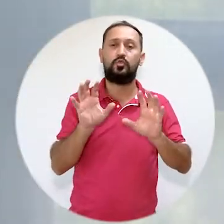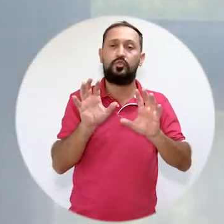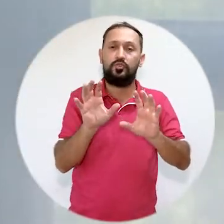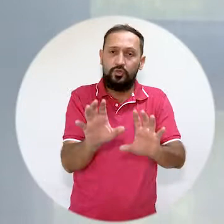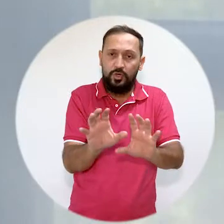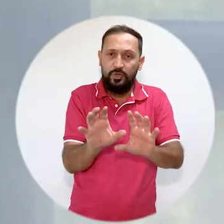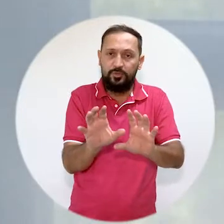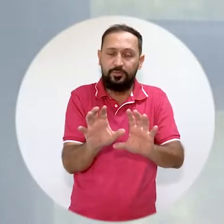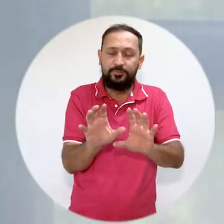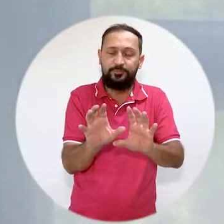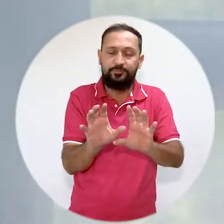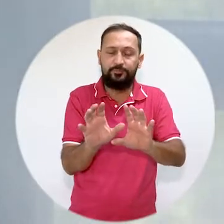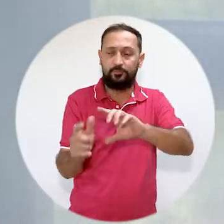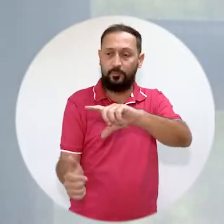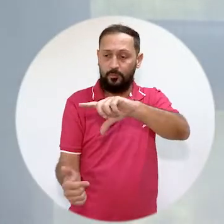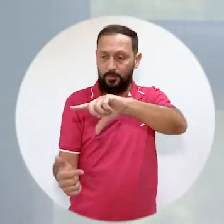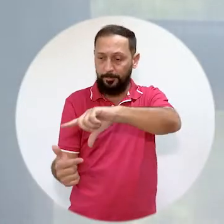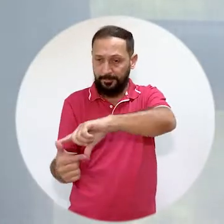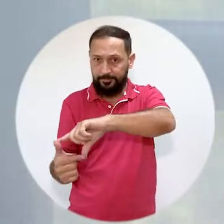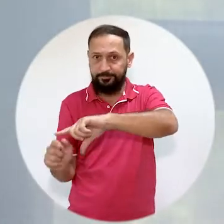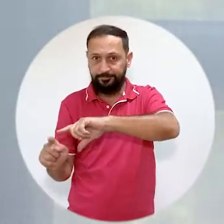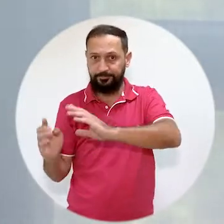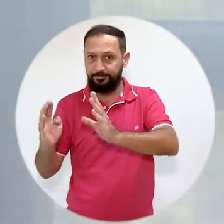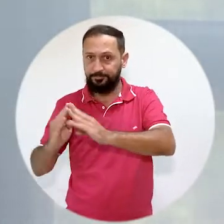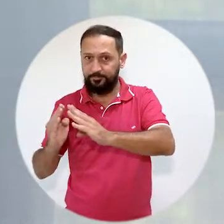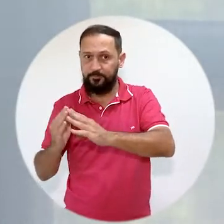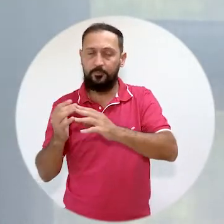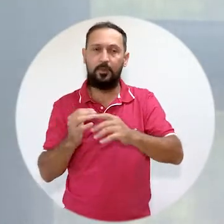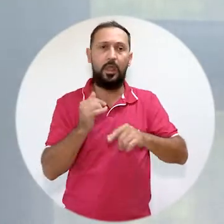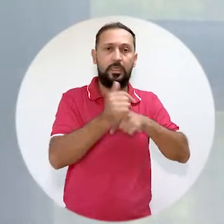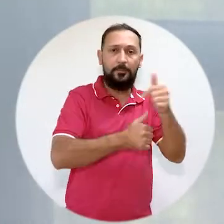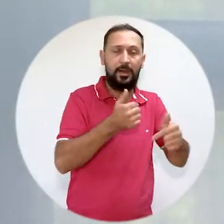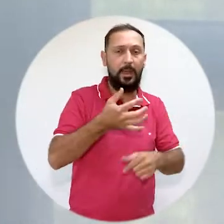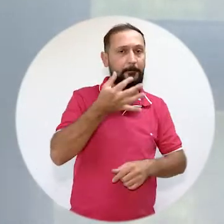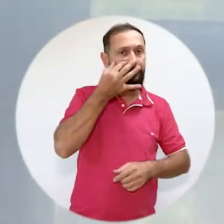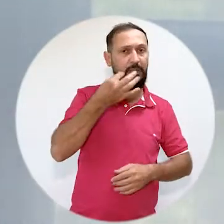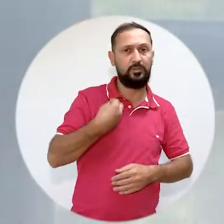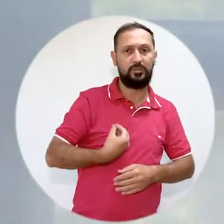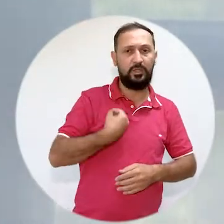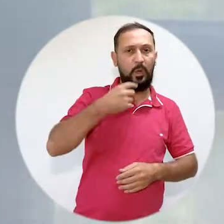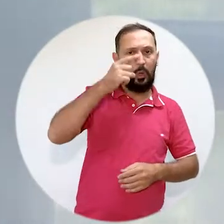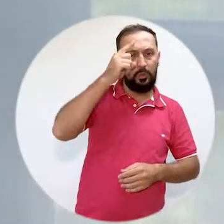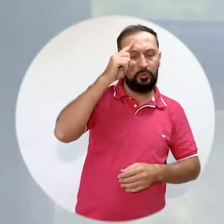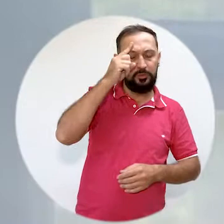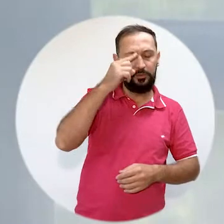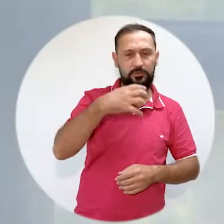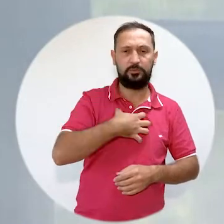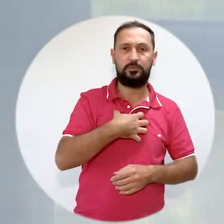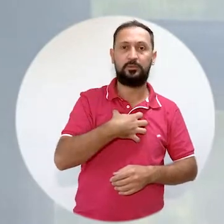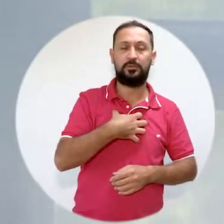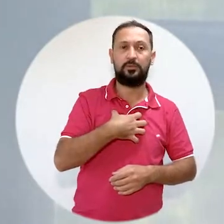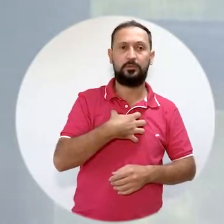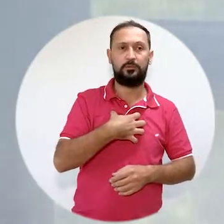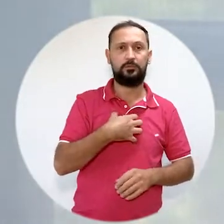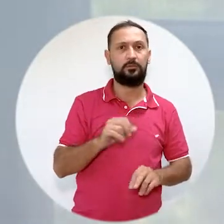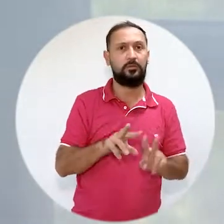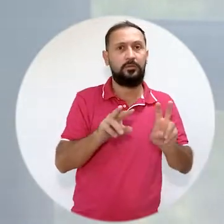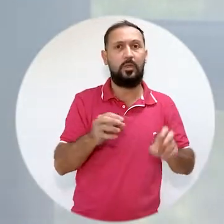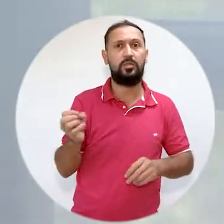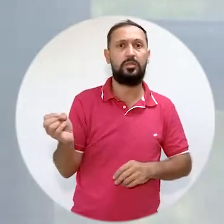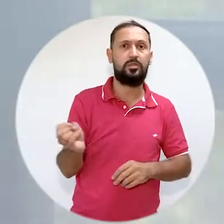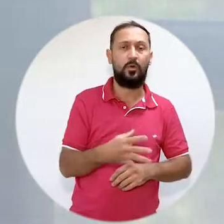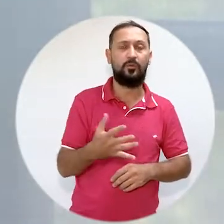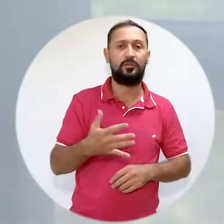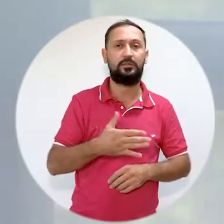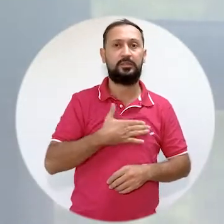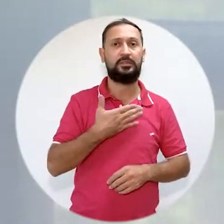modelo, retornar para o presencial traz uma sensação de novo, e o